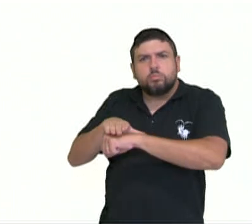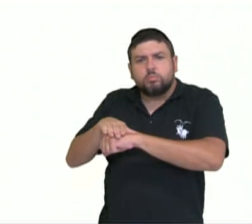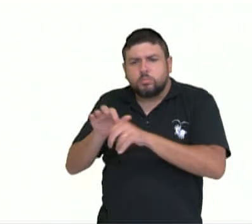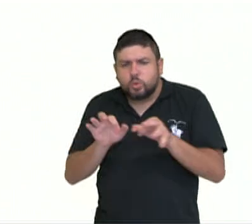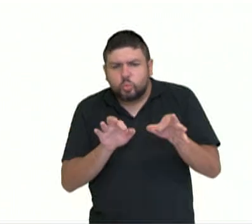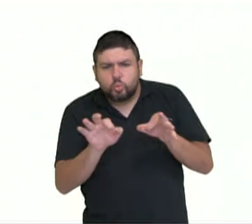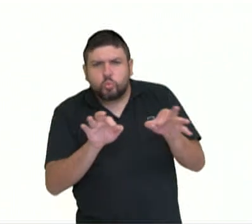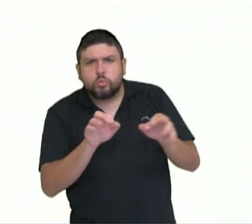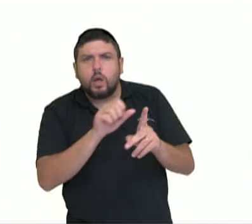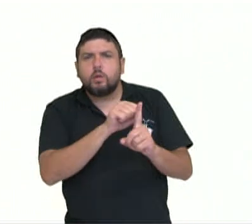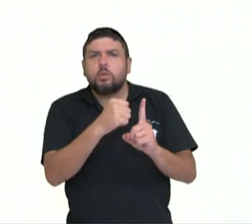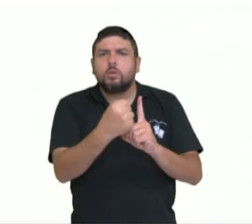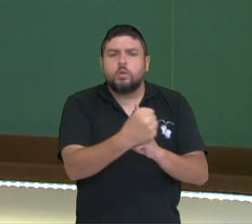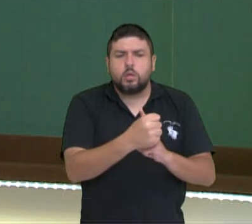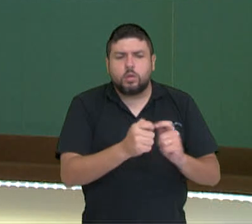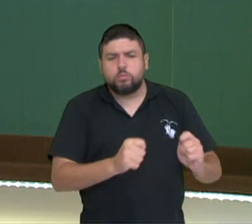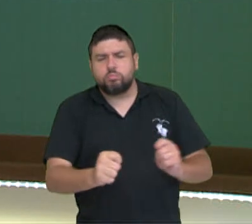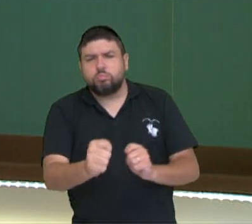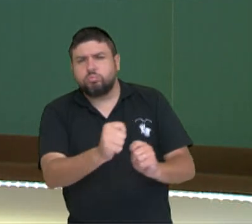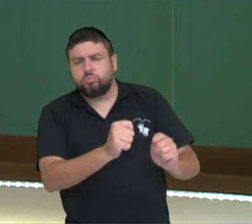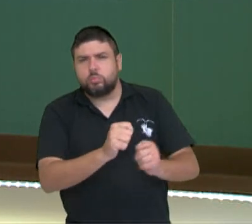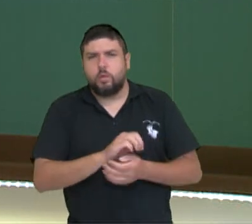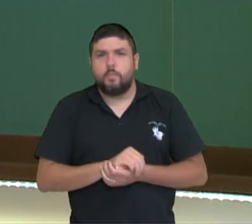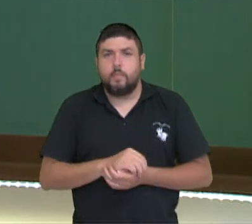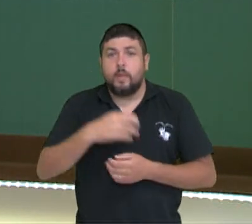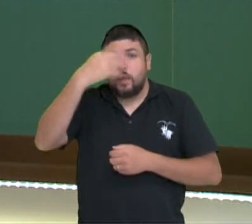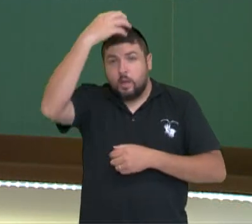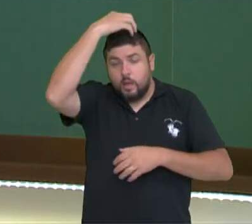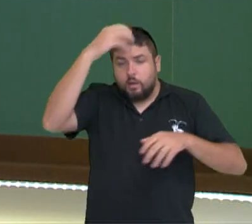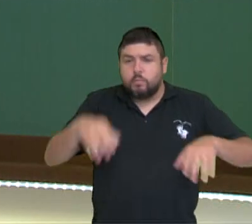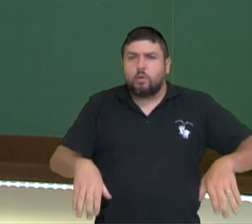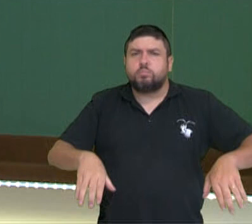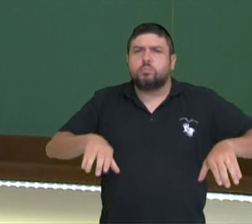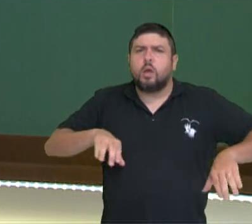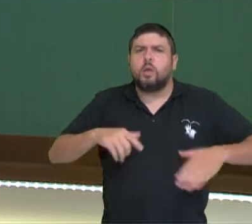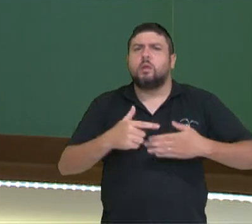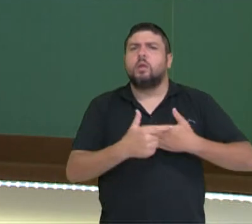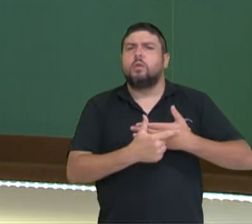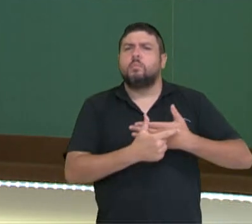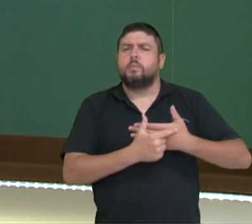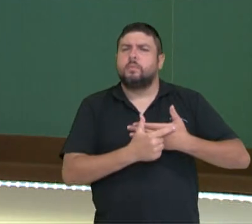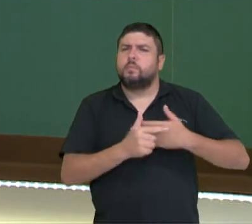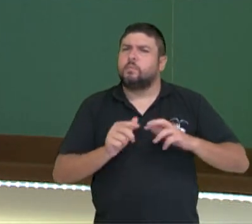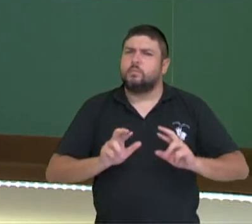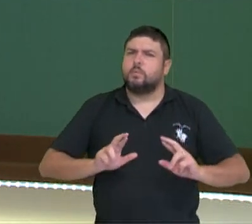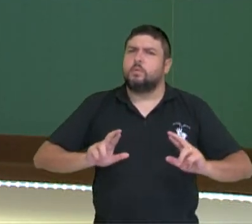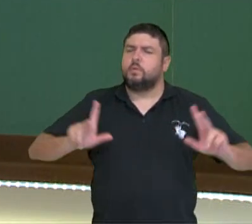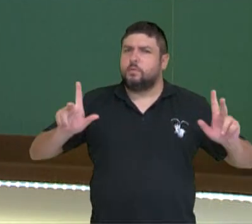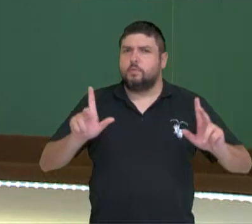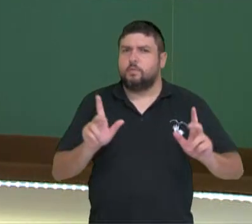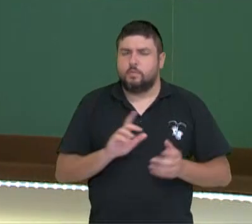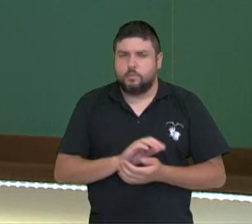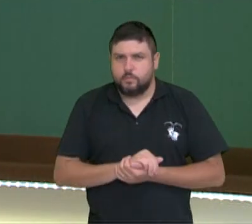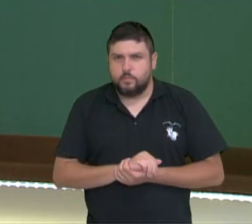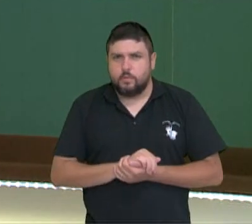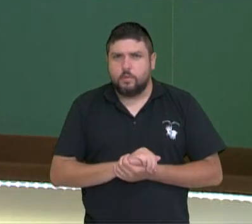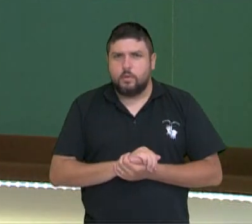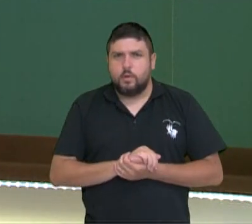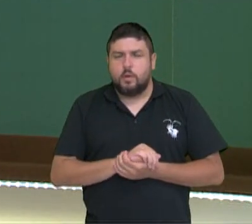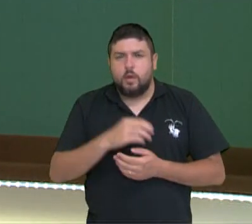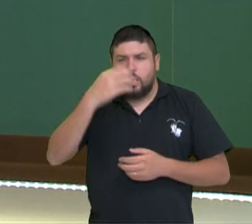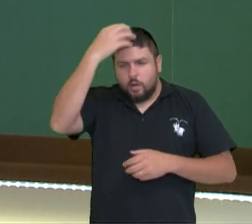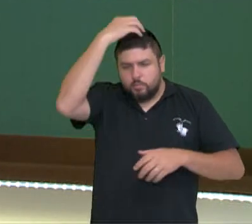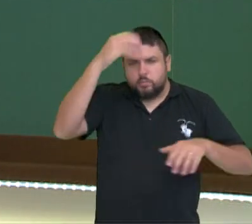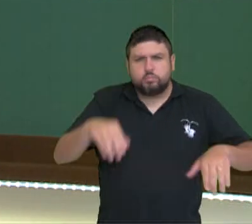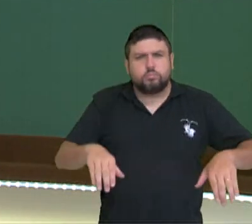a monarquia, ela vai ter um papel diferenciado, ela vai ter um papel mais diplomático dentro da política. E foram